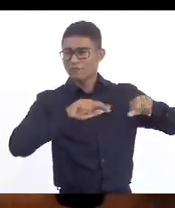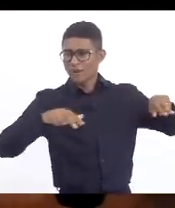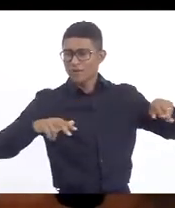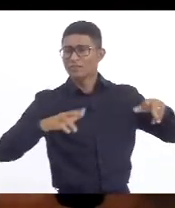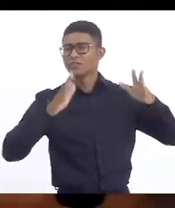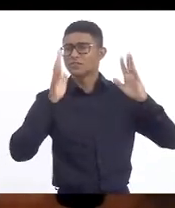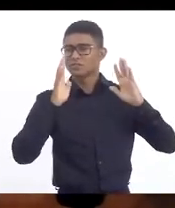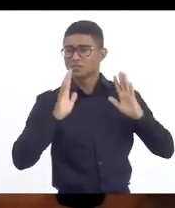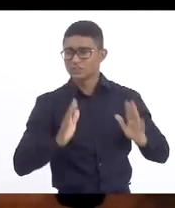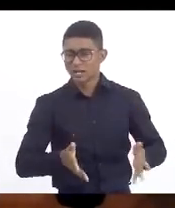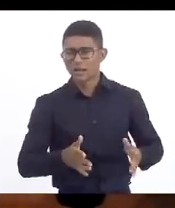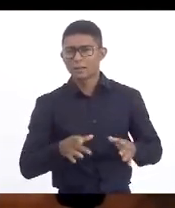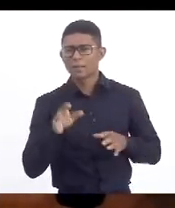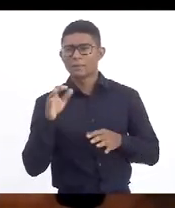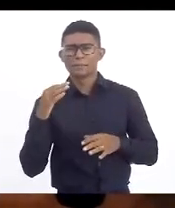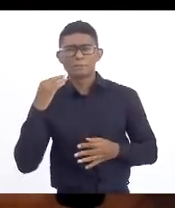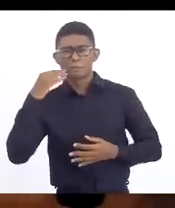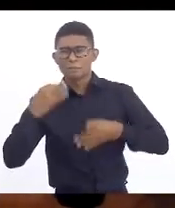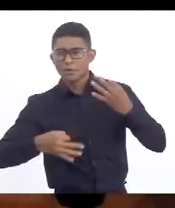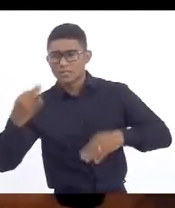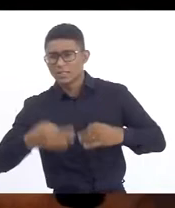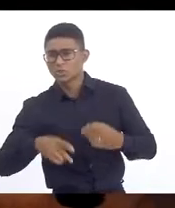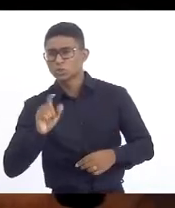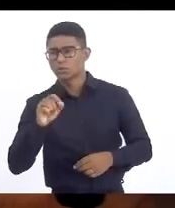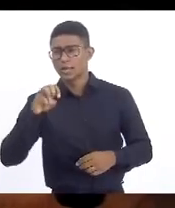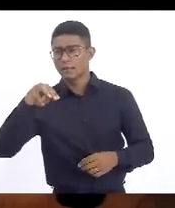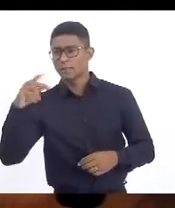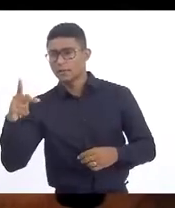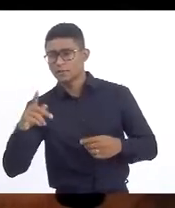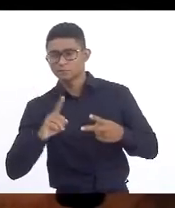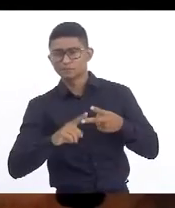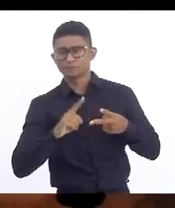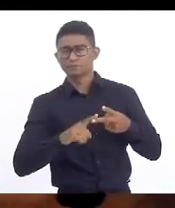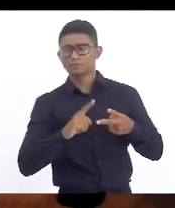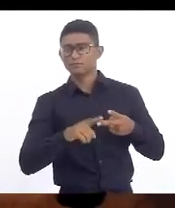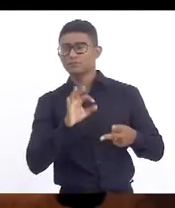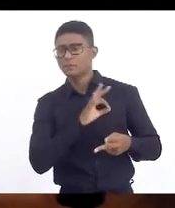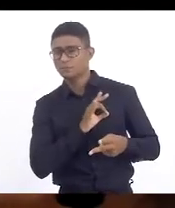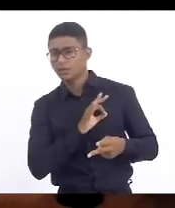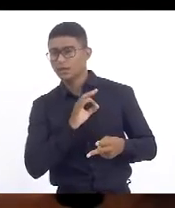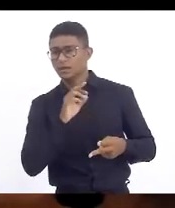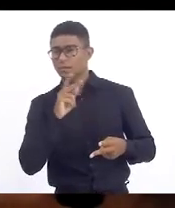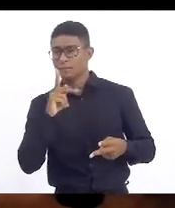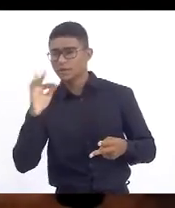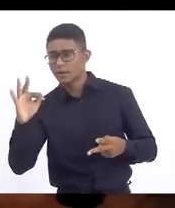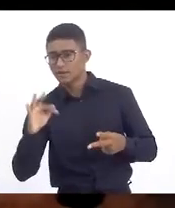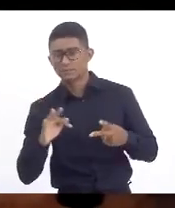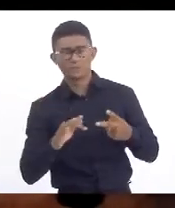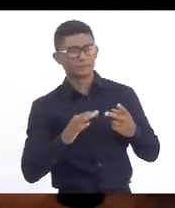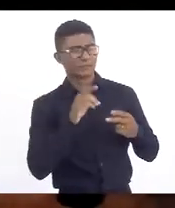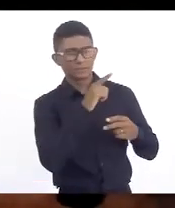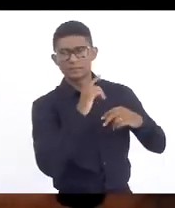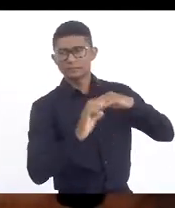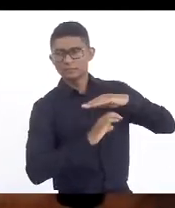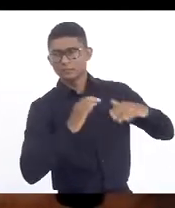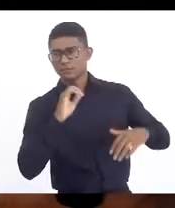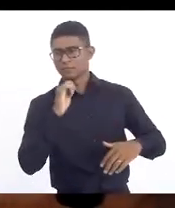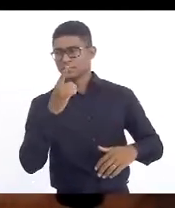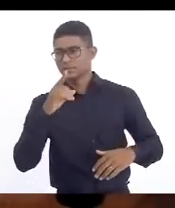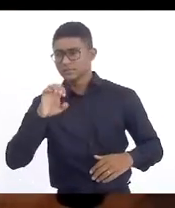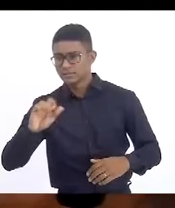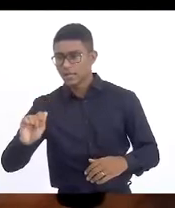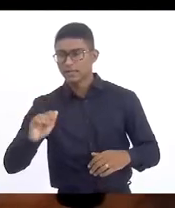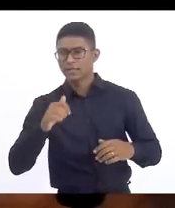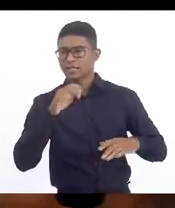rolou, Ministério Público Federal, Polícia Federal, sobre cartel da SEDAI na questão do tratamento, que são toneladas e toneladas de